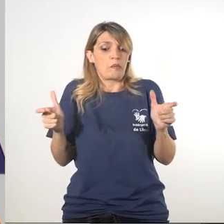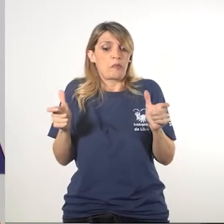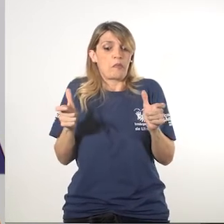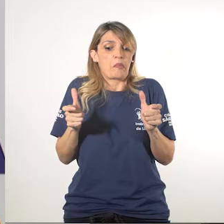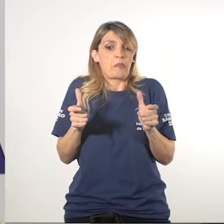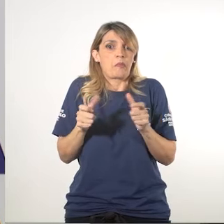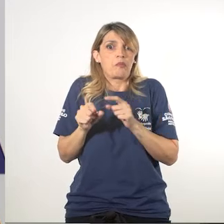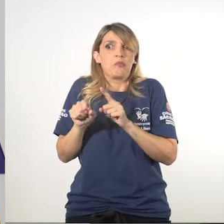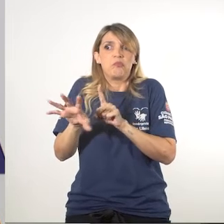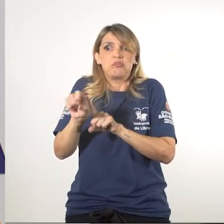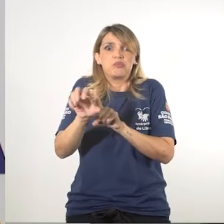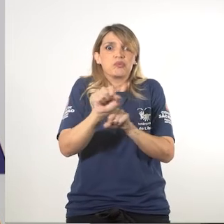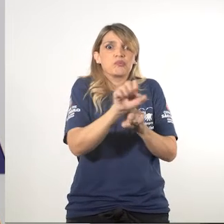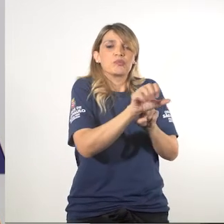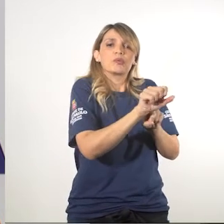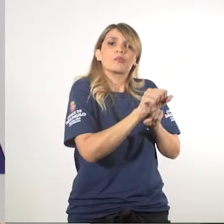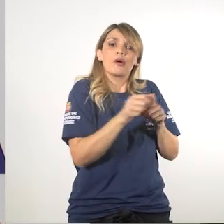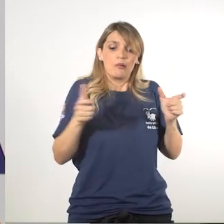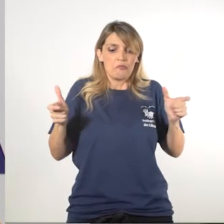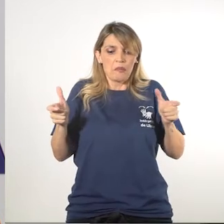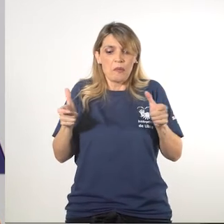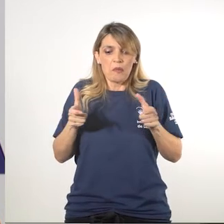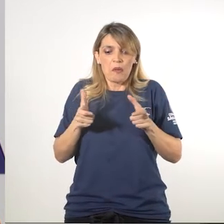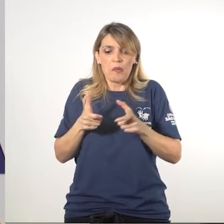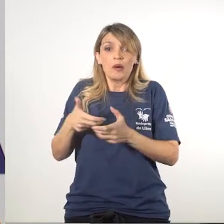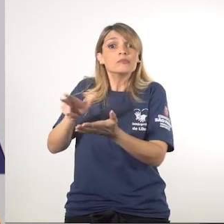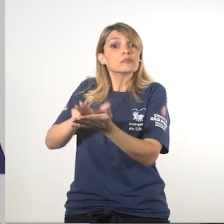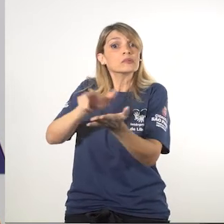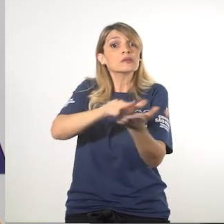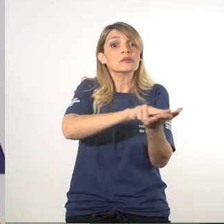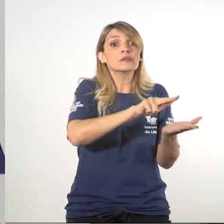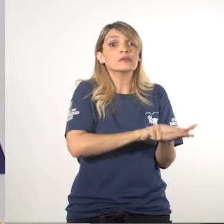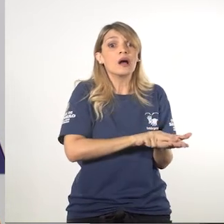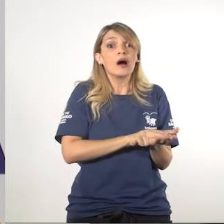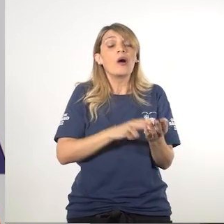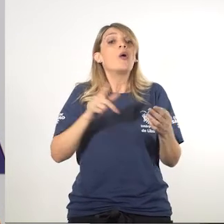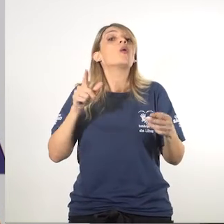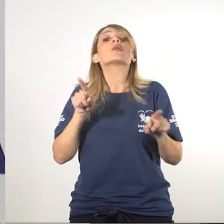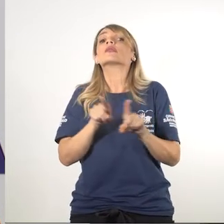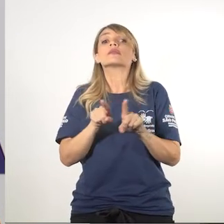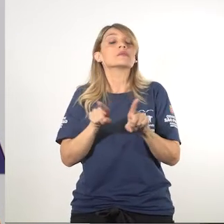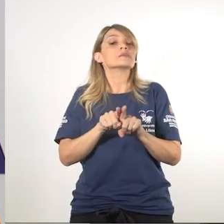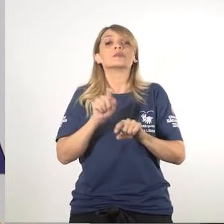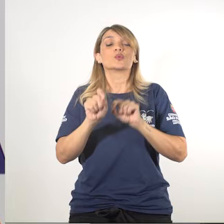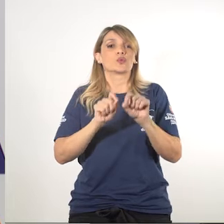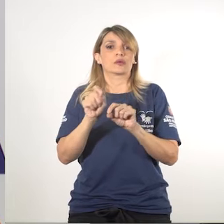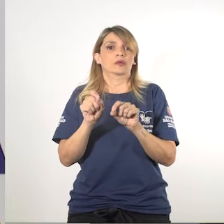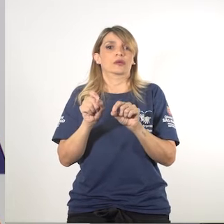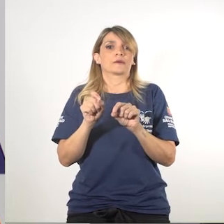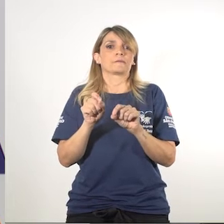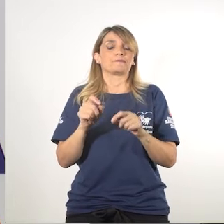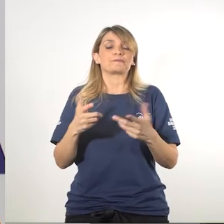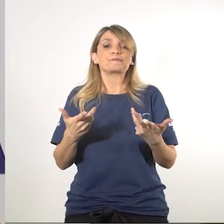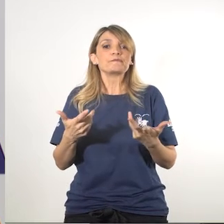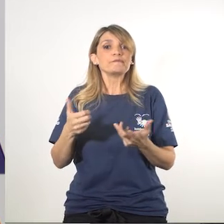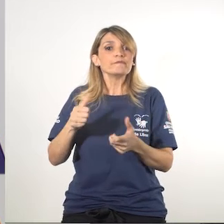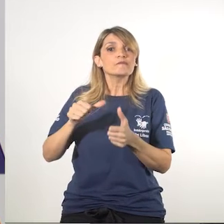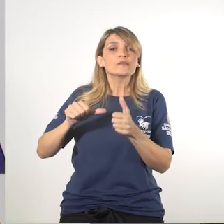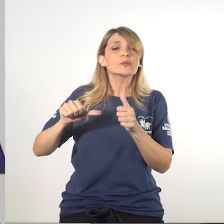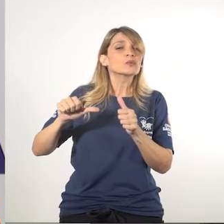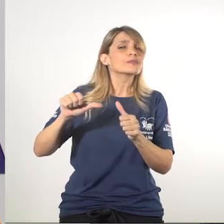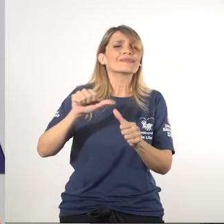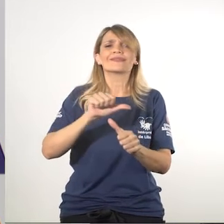contágio, depois você tem uma diminuição de internações e depois uma mudança em relação ao número de